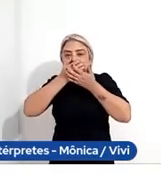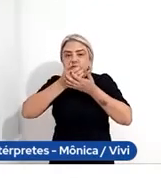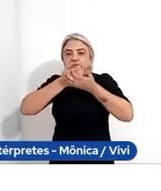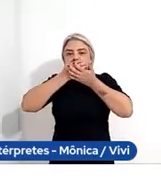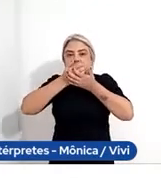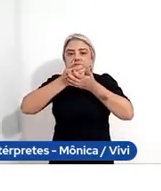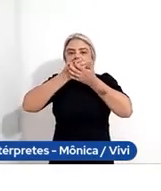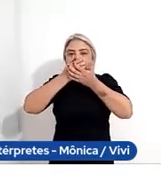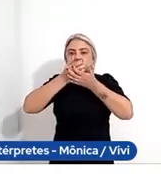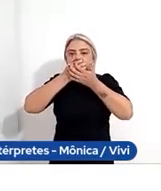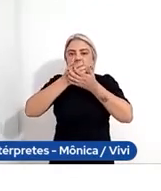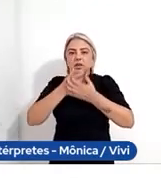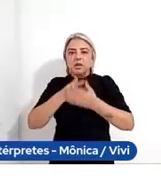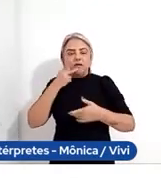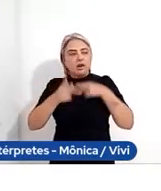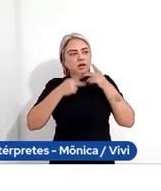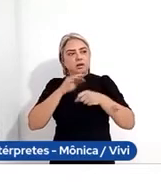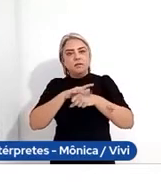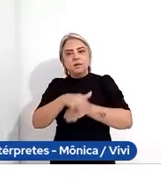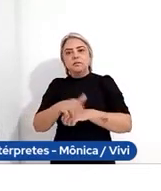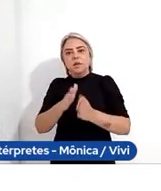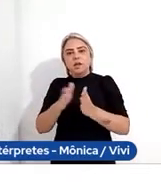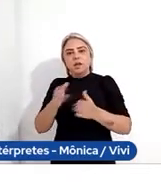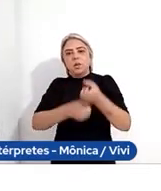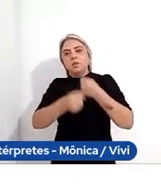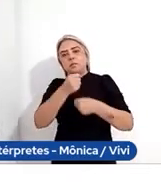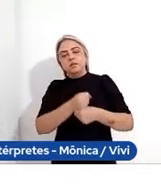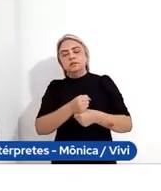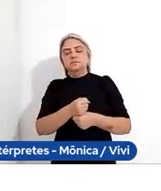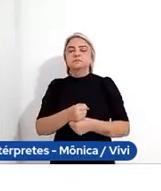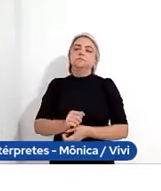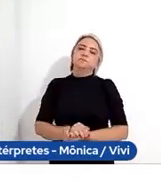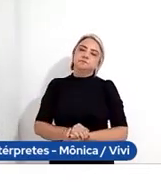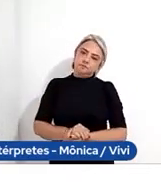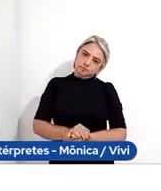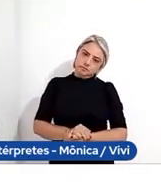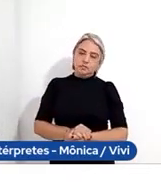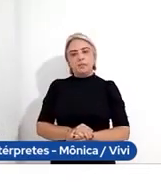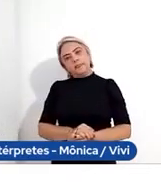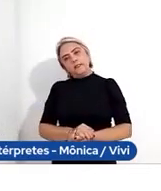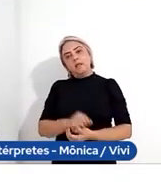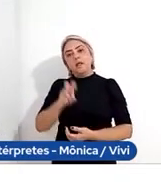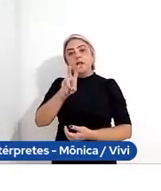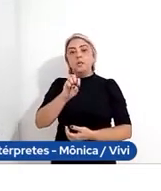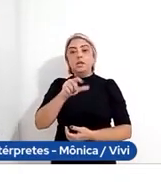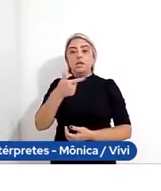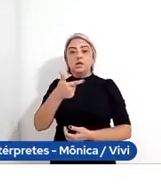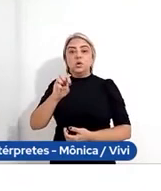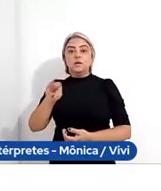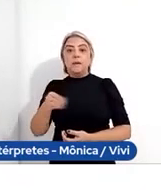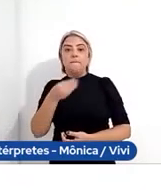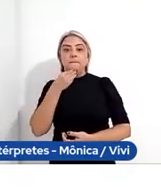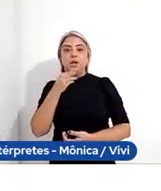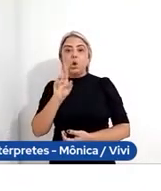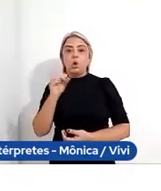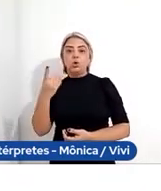mecânicos, que foram muito falados no ano passado, batia dos 52 milhões de dólares em 2019